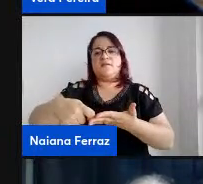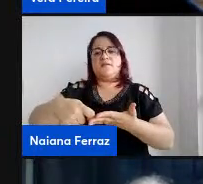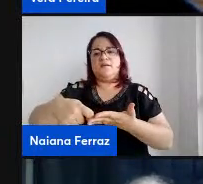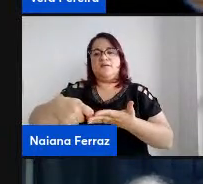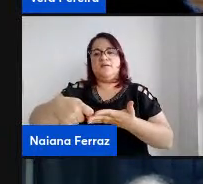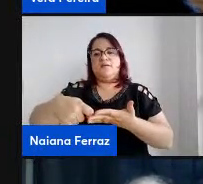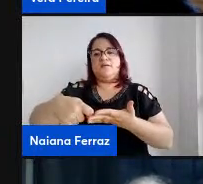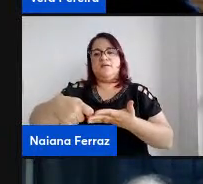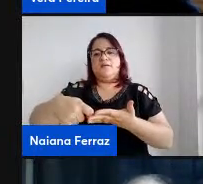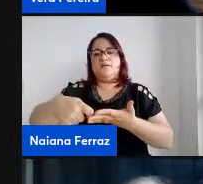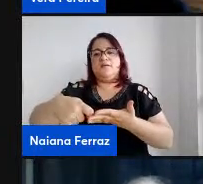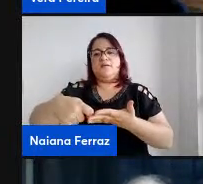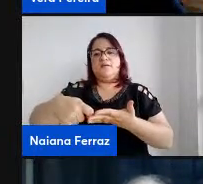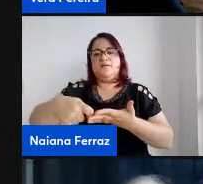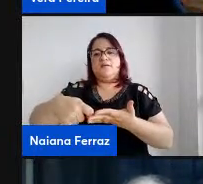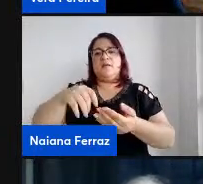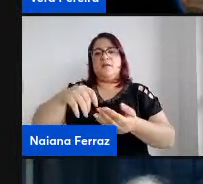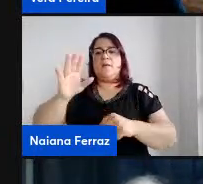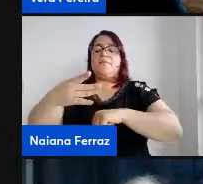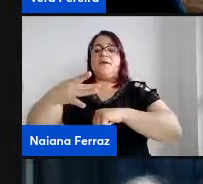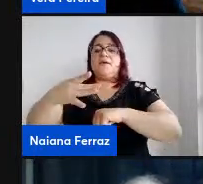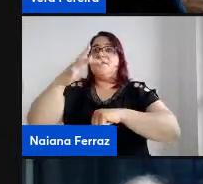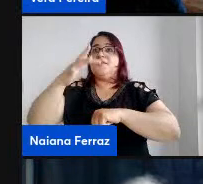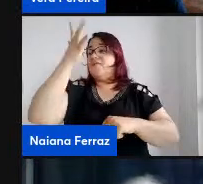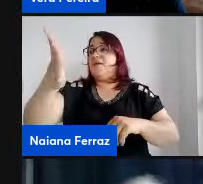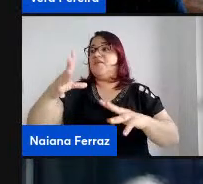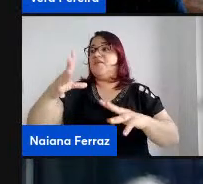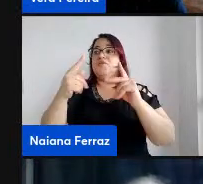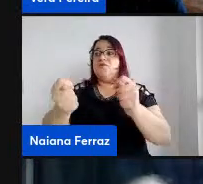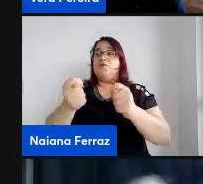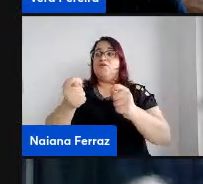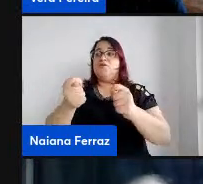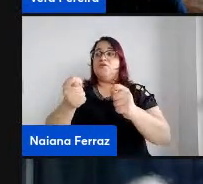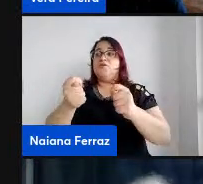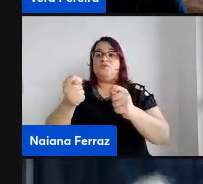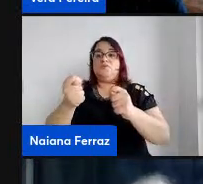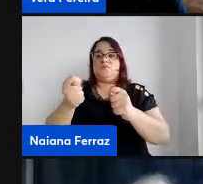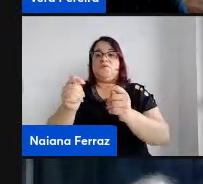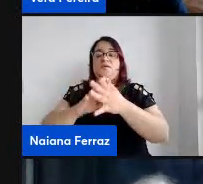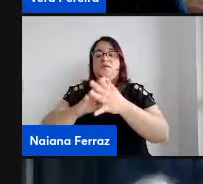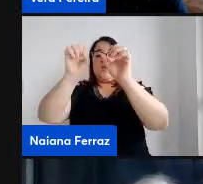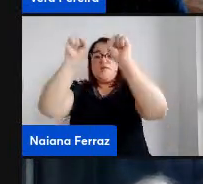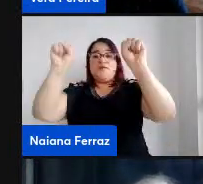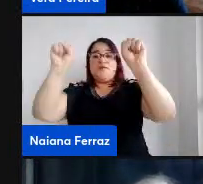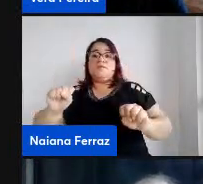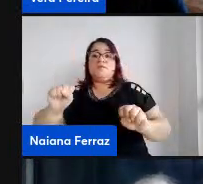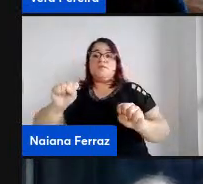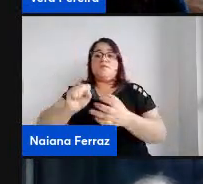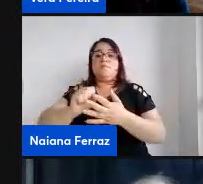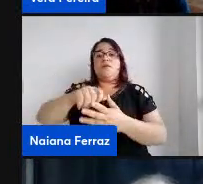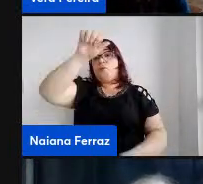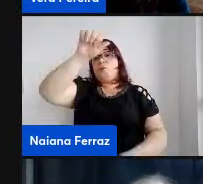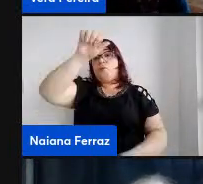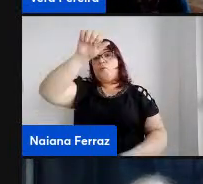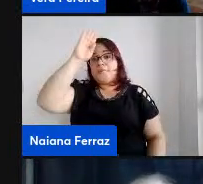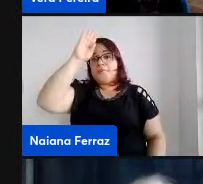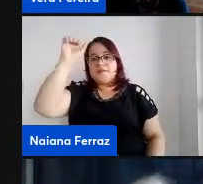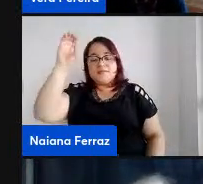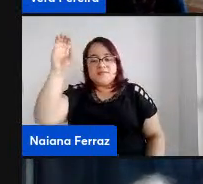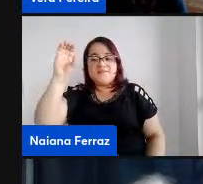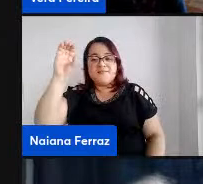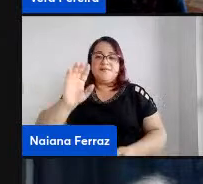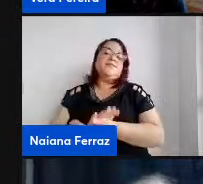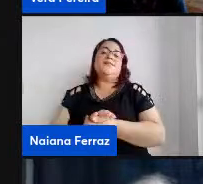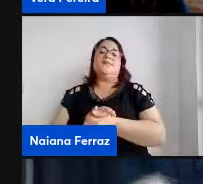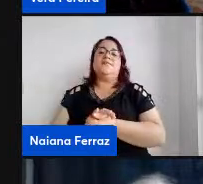fácil de todos, que é o sistema alfabético. E é esse que nós ensinamos para as nossas